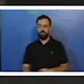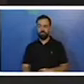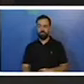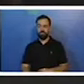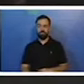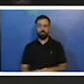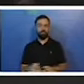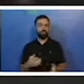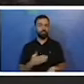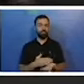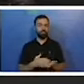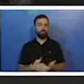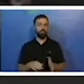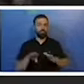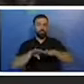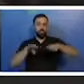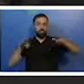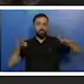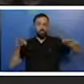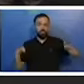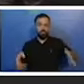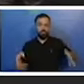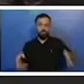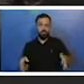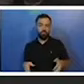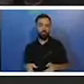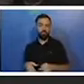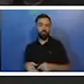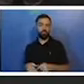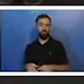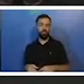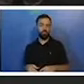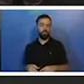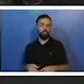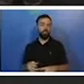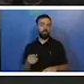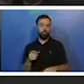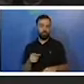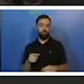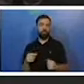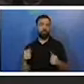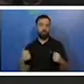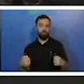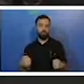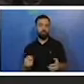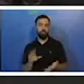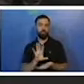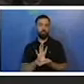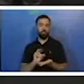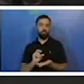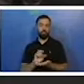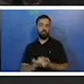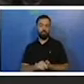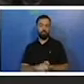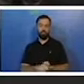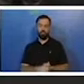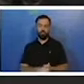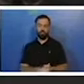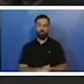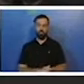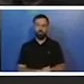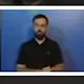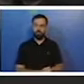em cima de uma de uma mesa que vocês podem estar trabalhando para que talvez uma pessoa a vovó